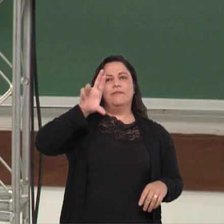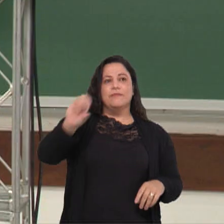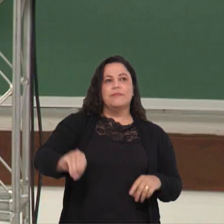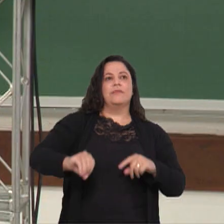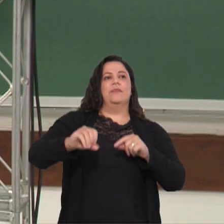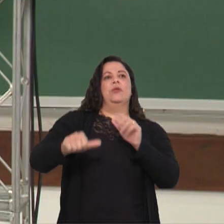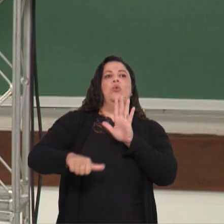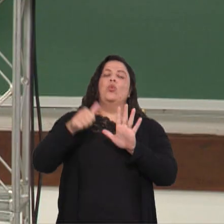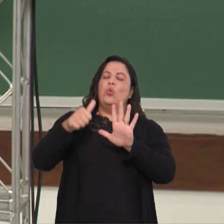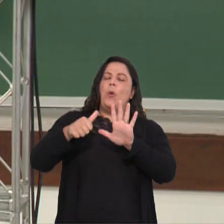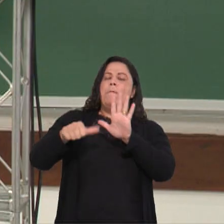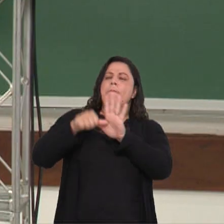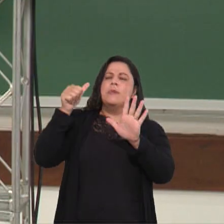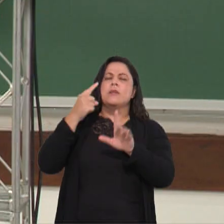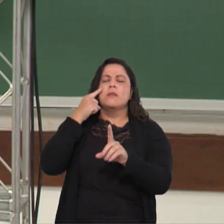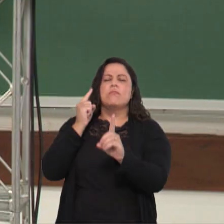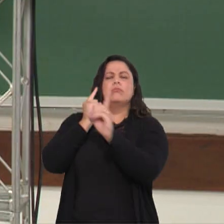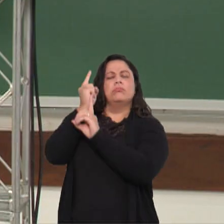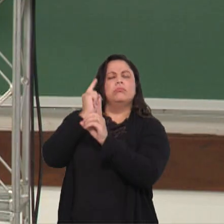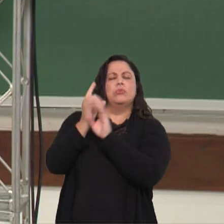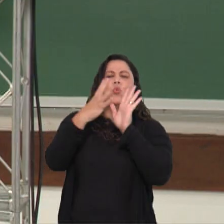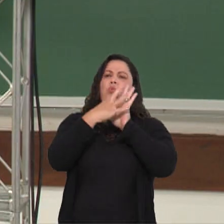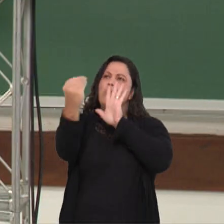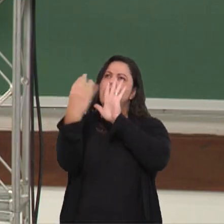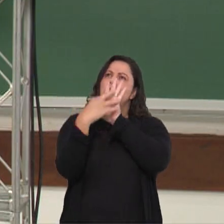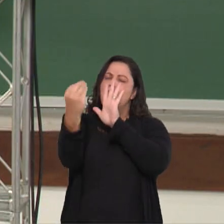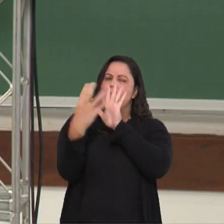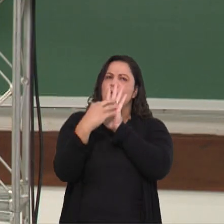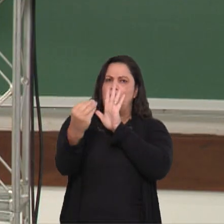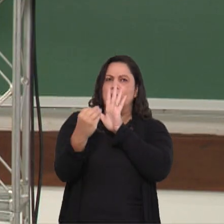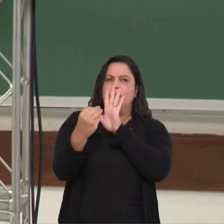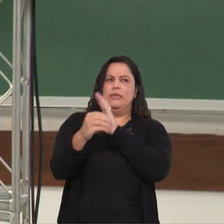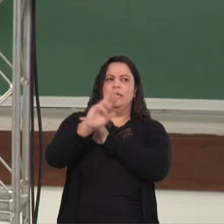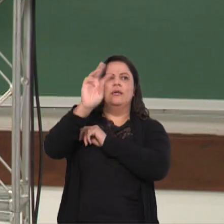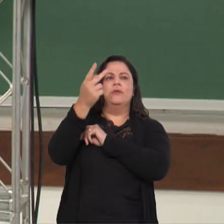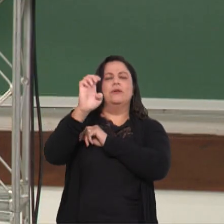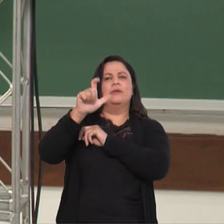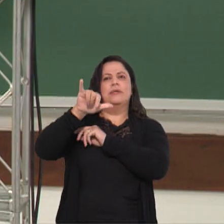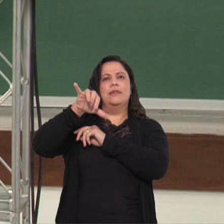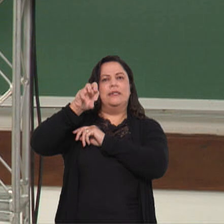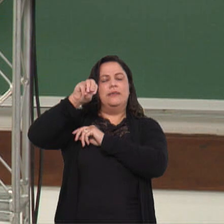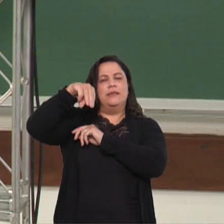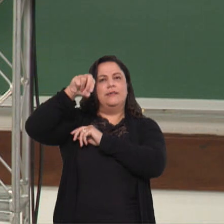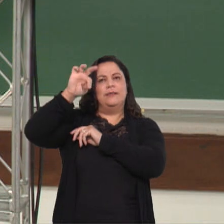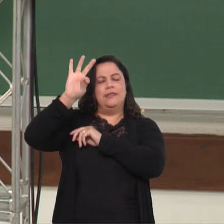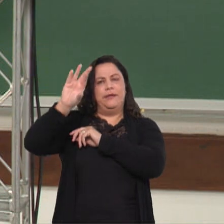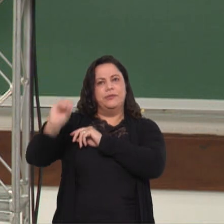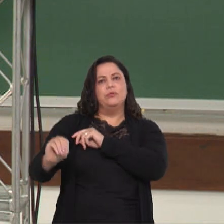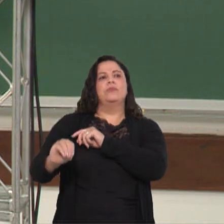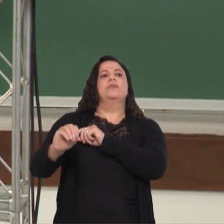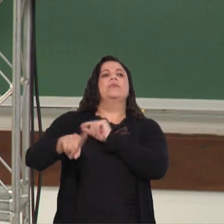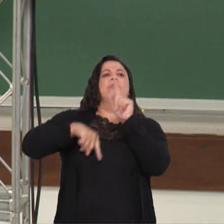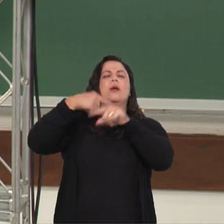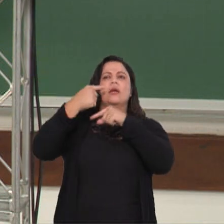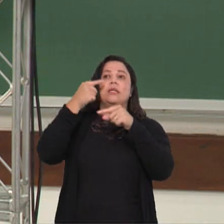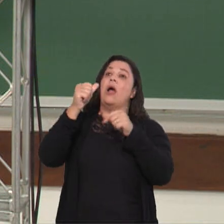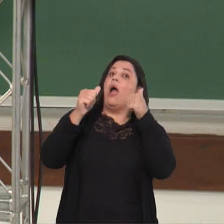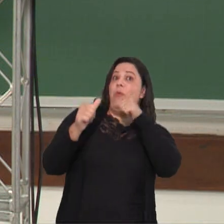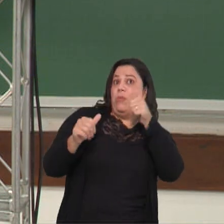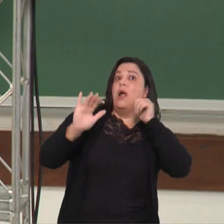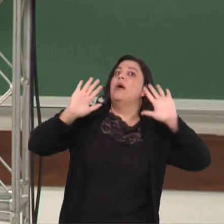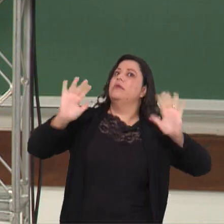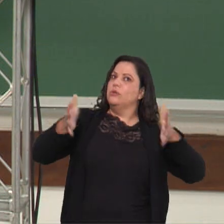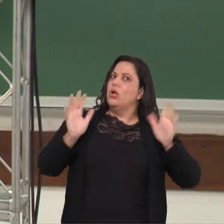o modelo heliocêntrico, embora supostamente Hipátia já tivesse falado sobre isso, ela não tinha como provar,